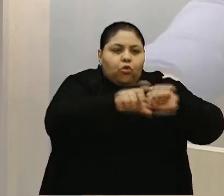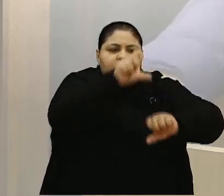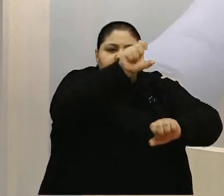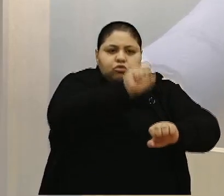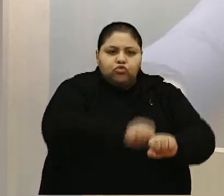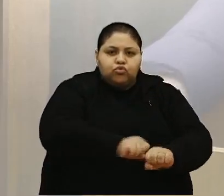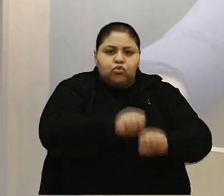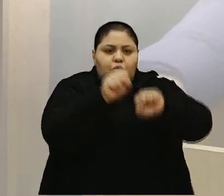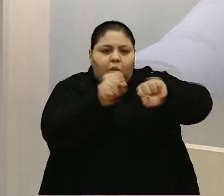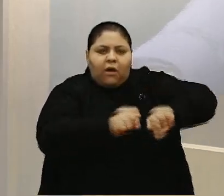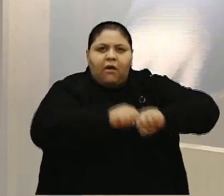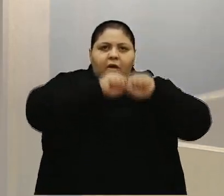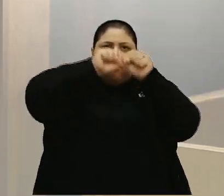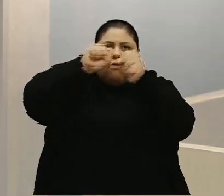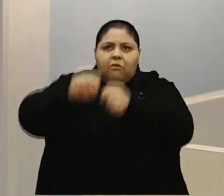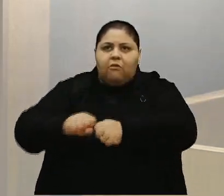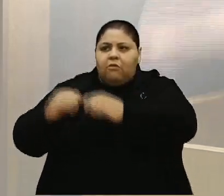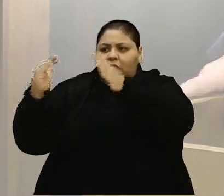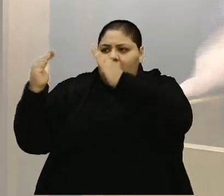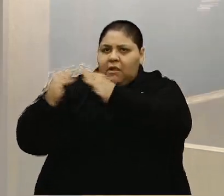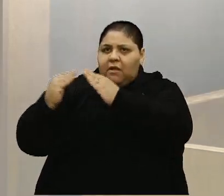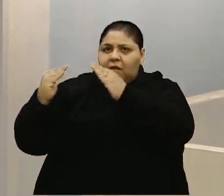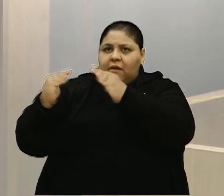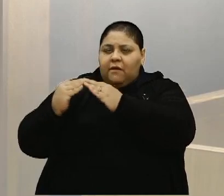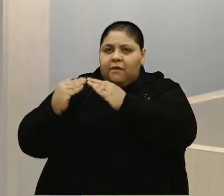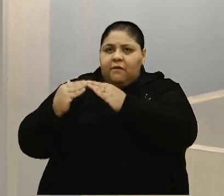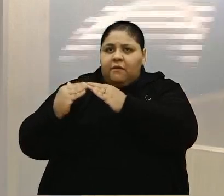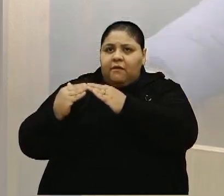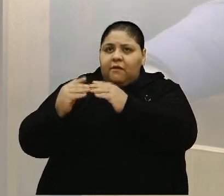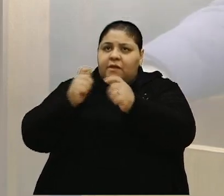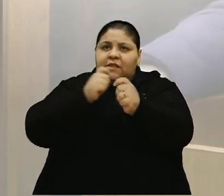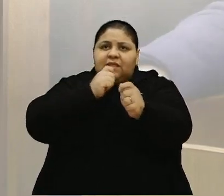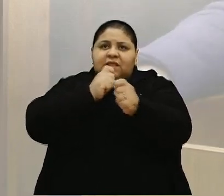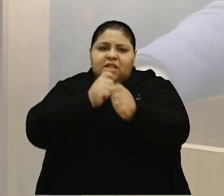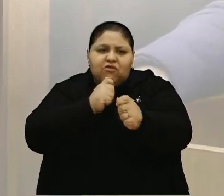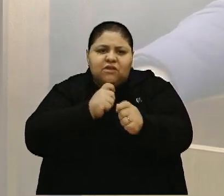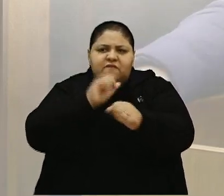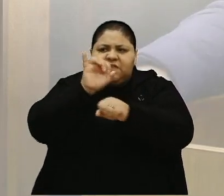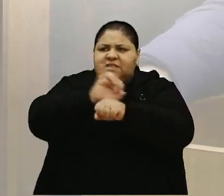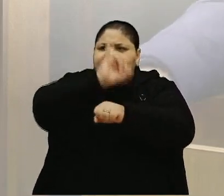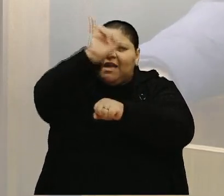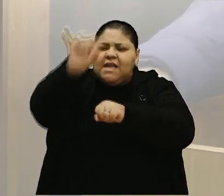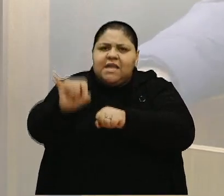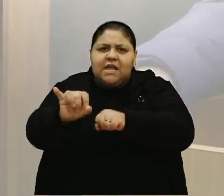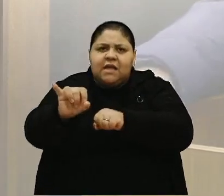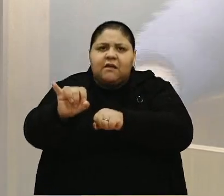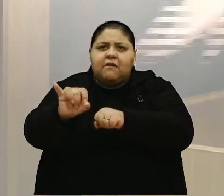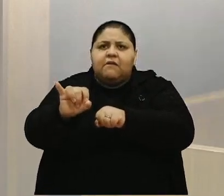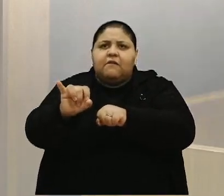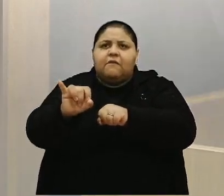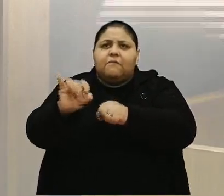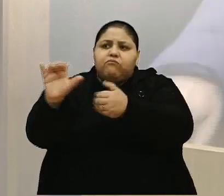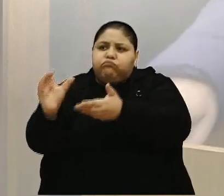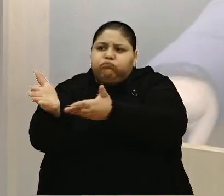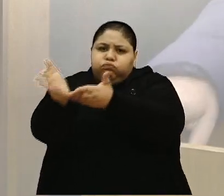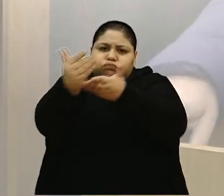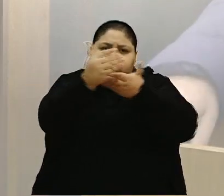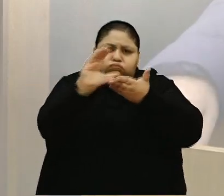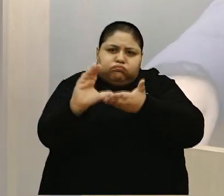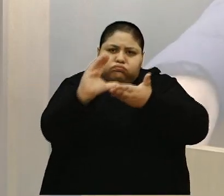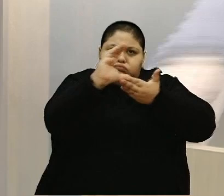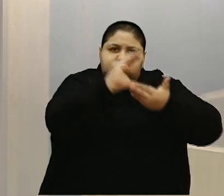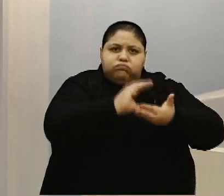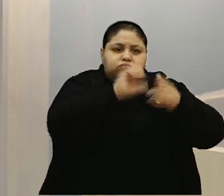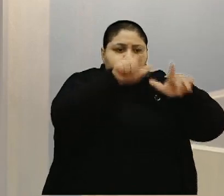Canoas, de São Leopoldo, estão na CNN, dão entrevista internacional, buscando recurso com o escritório,